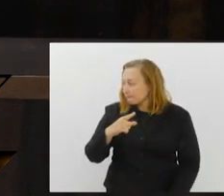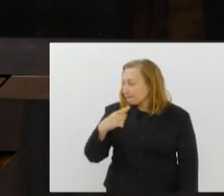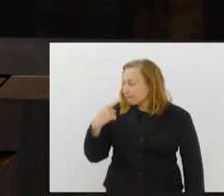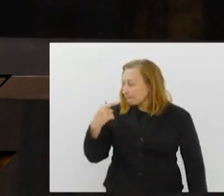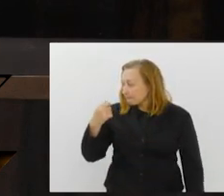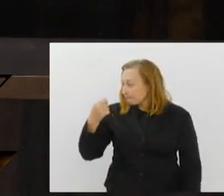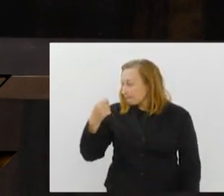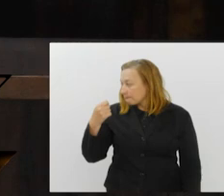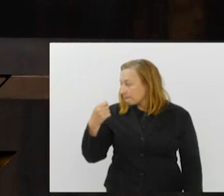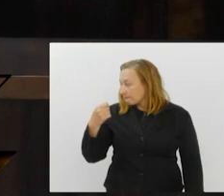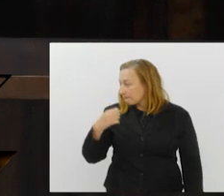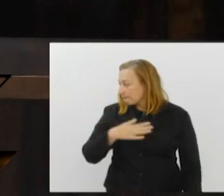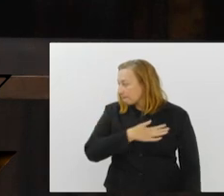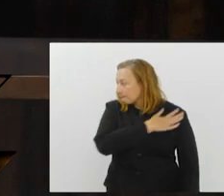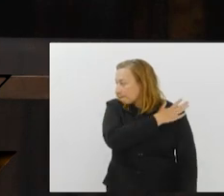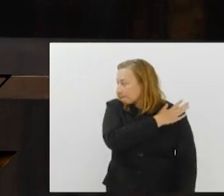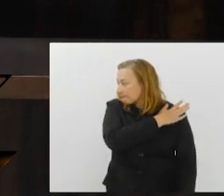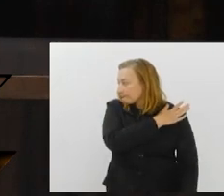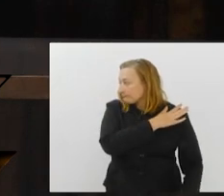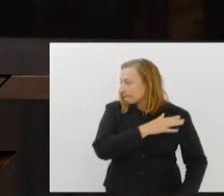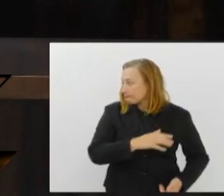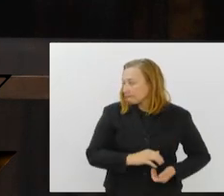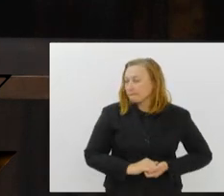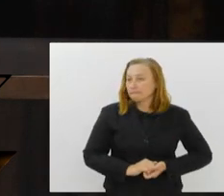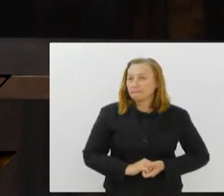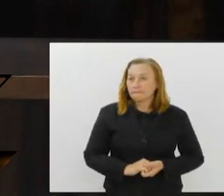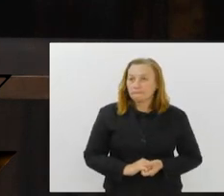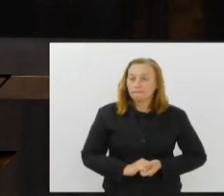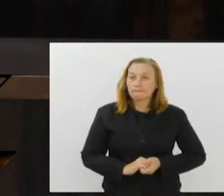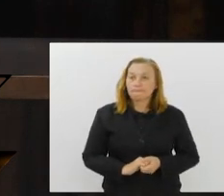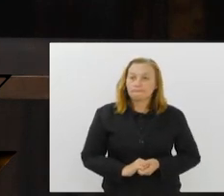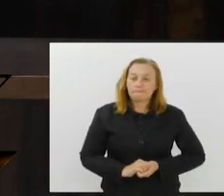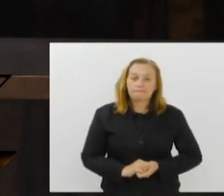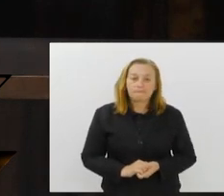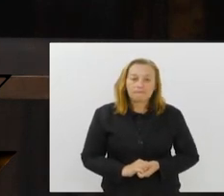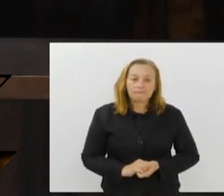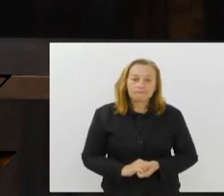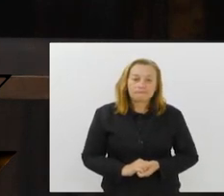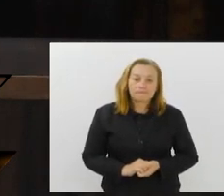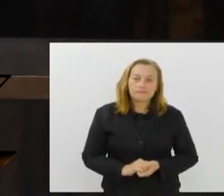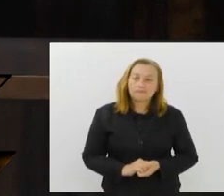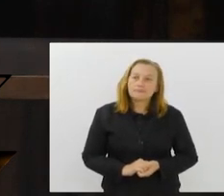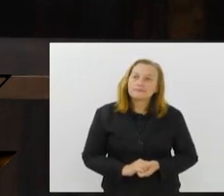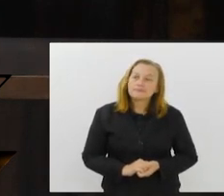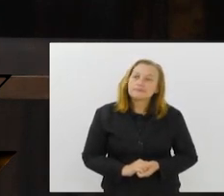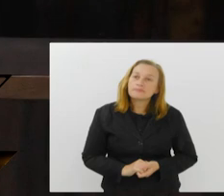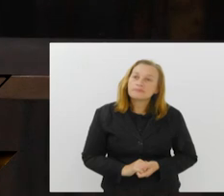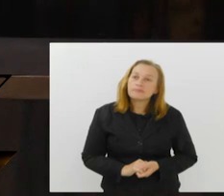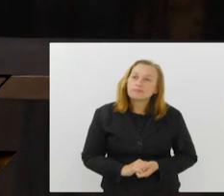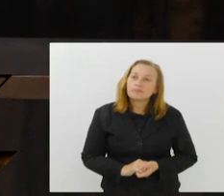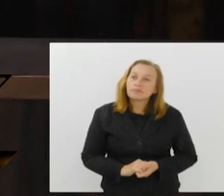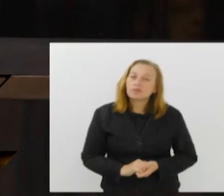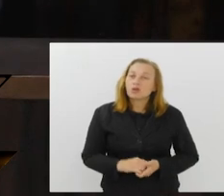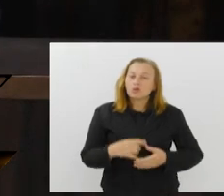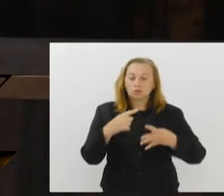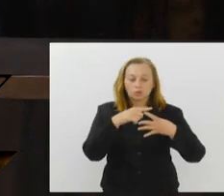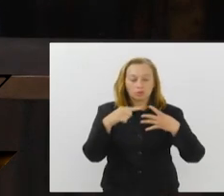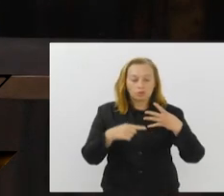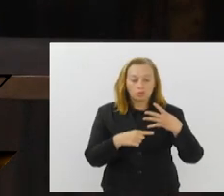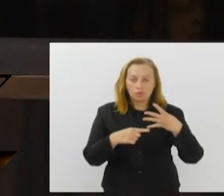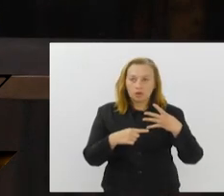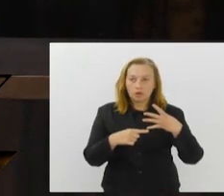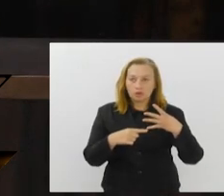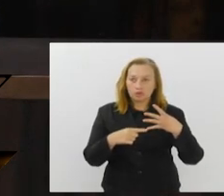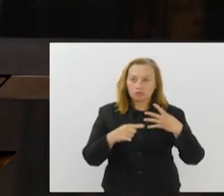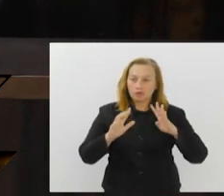professores da frj que foram assassinados que foram torturados então vejam esses quatro eventos acontece na